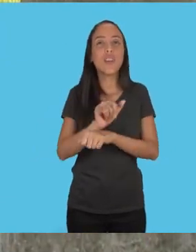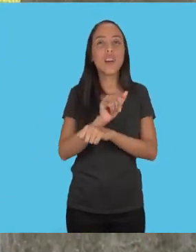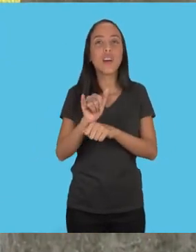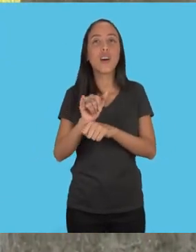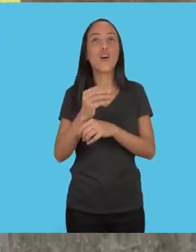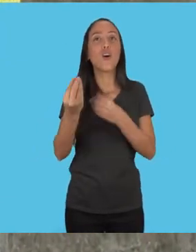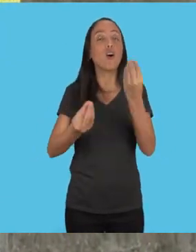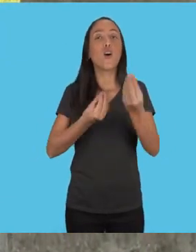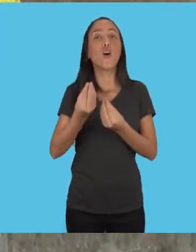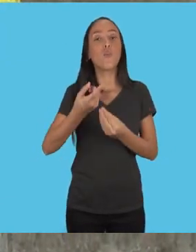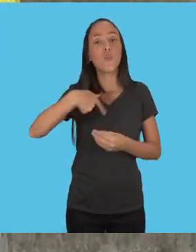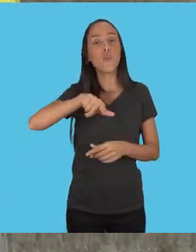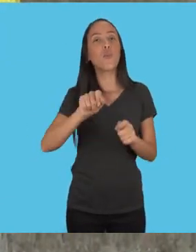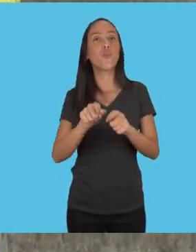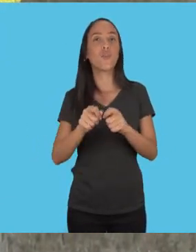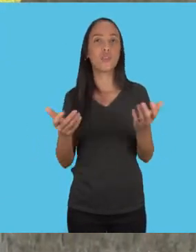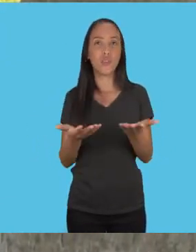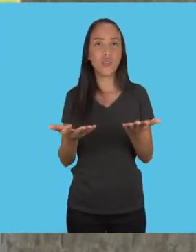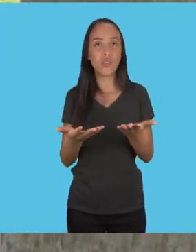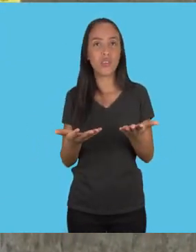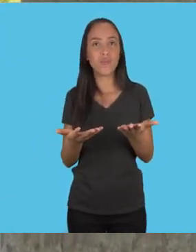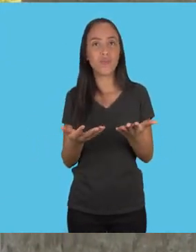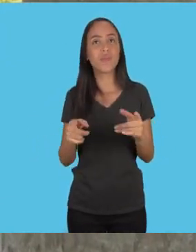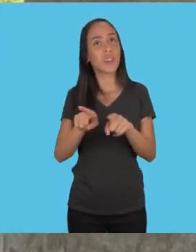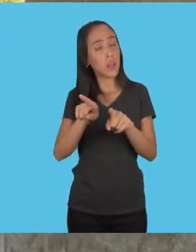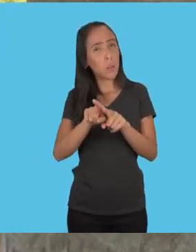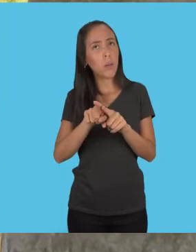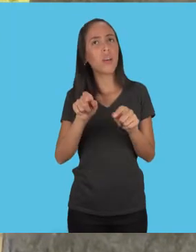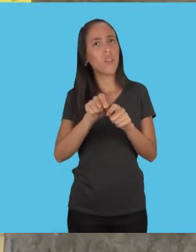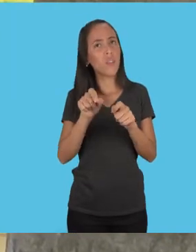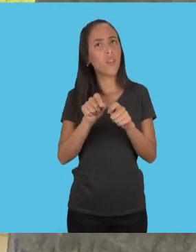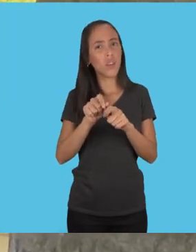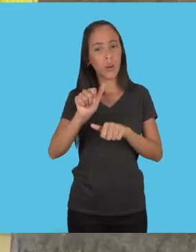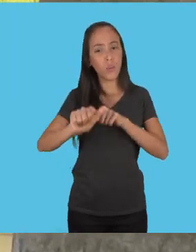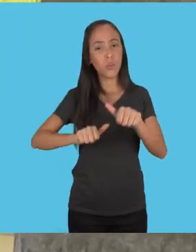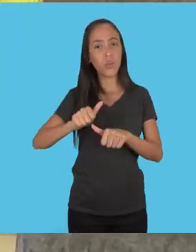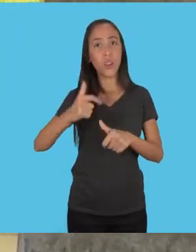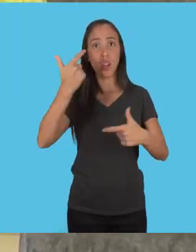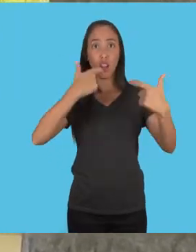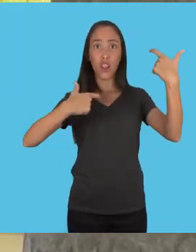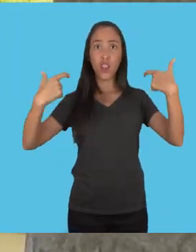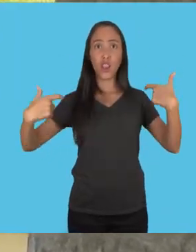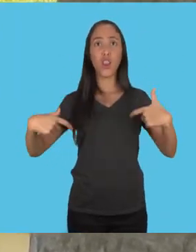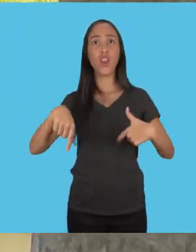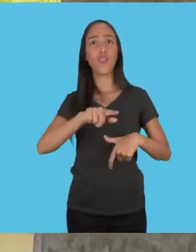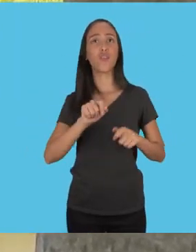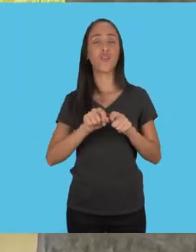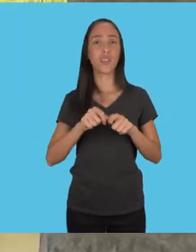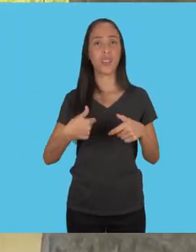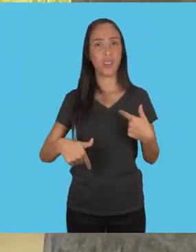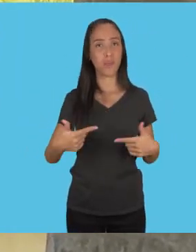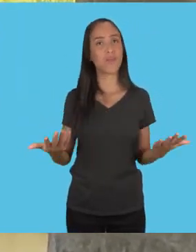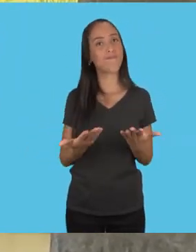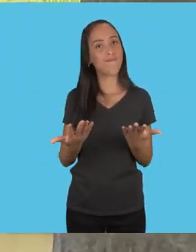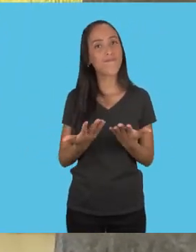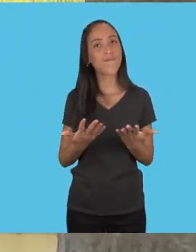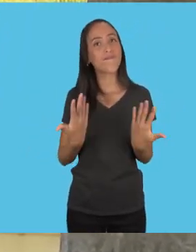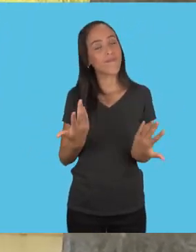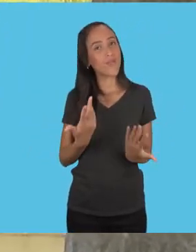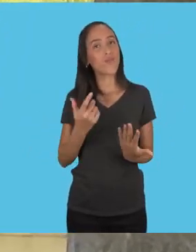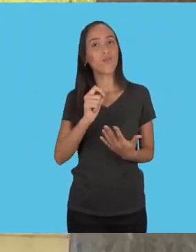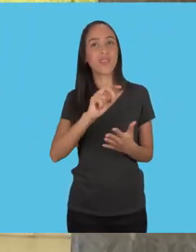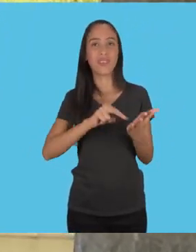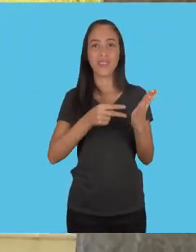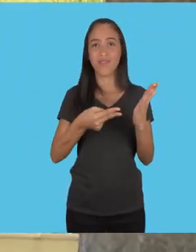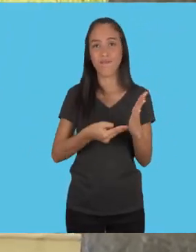today, and also shaping us who do the job today. So in that